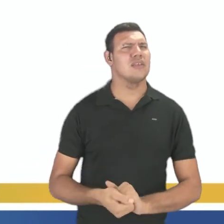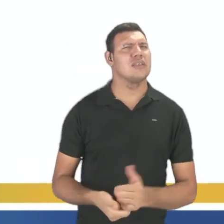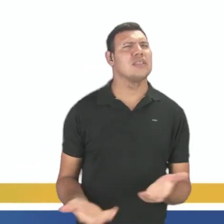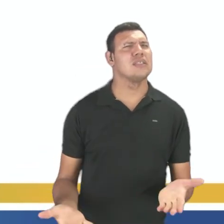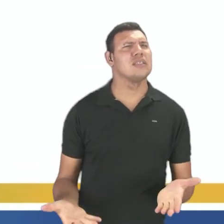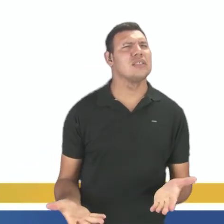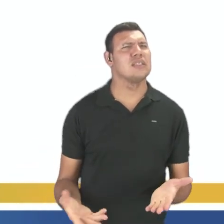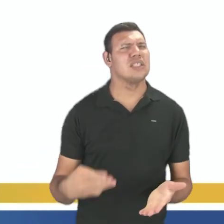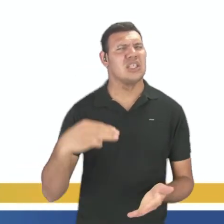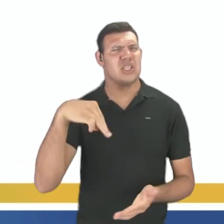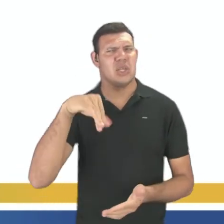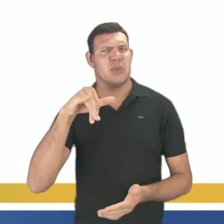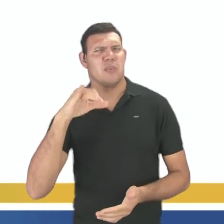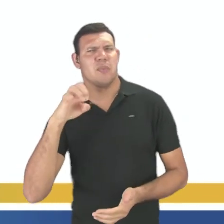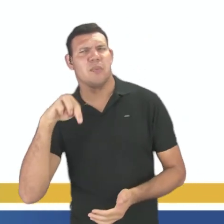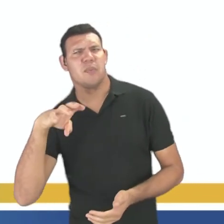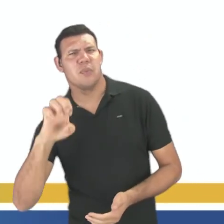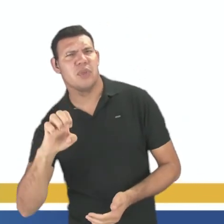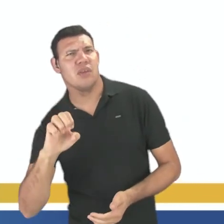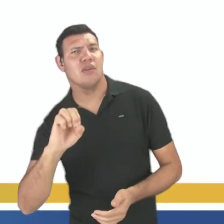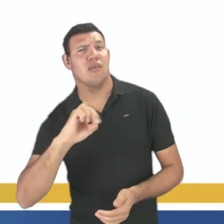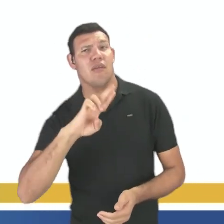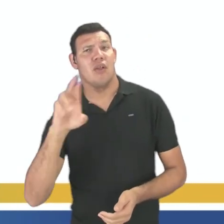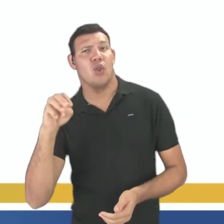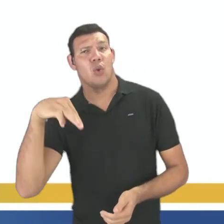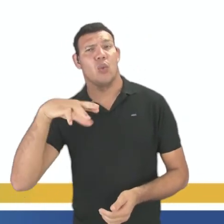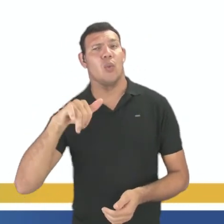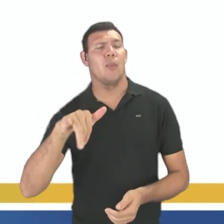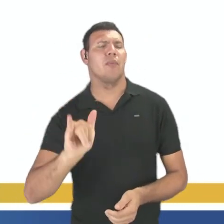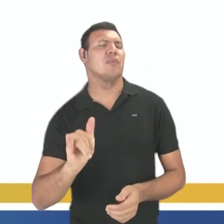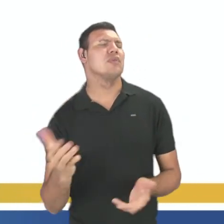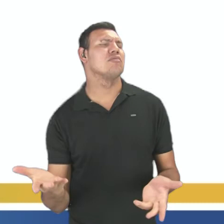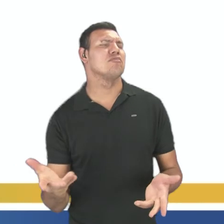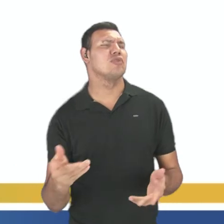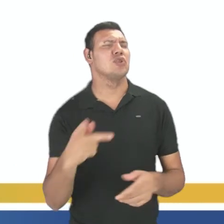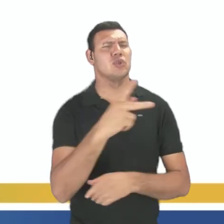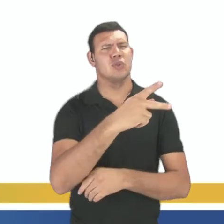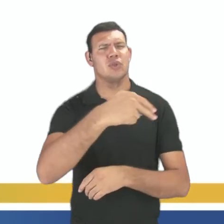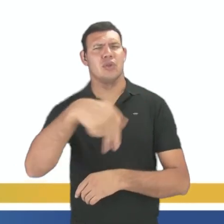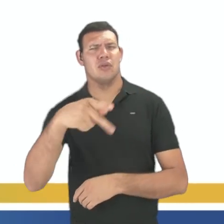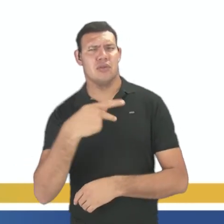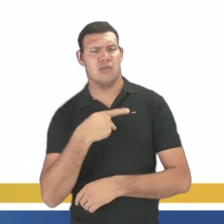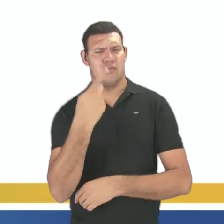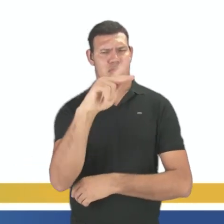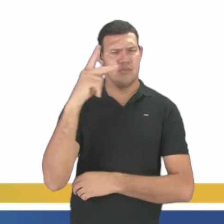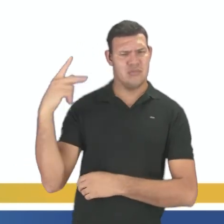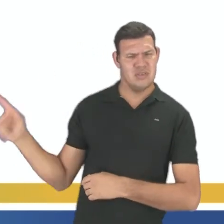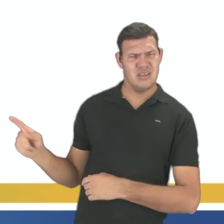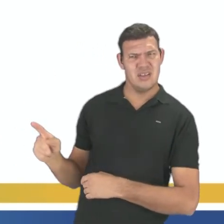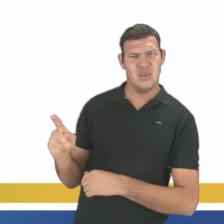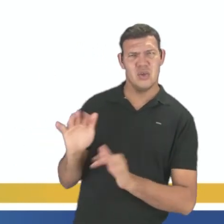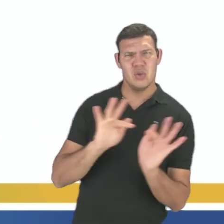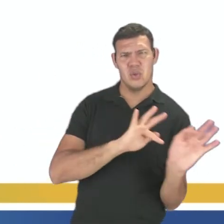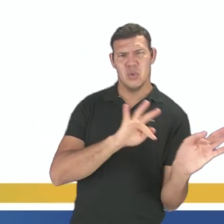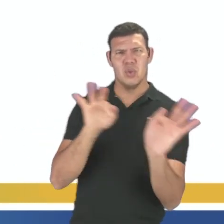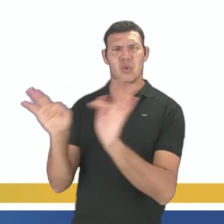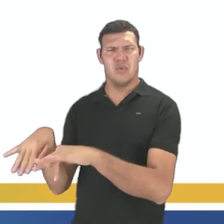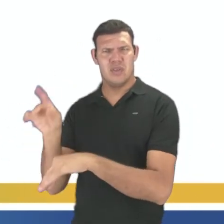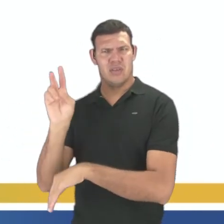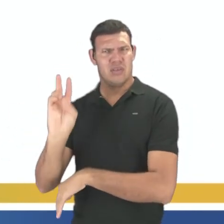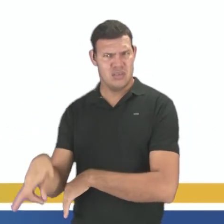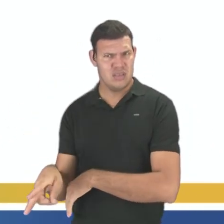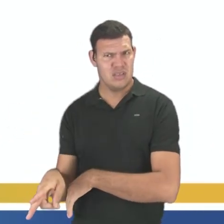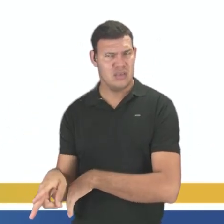mas normalmente as pessoas pensam assim. Pronomes possessivos aparecem no final. Nem sempre, geralmente